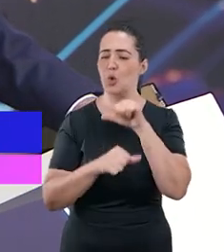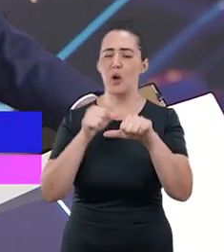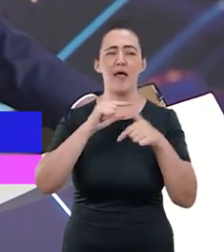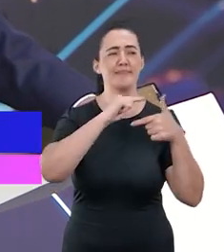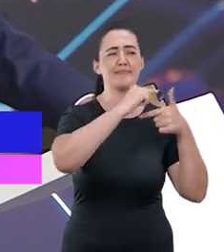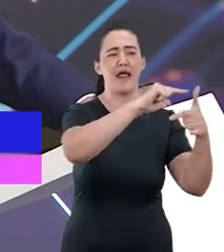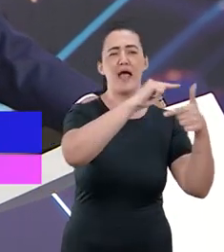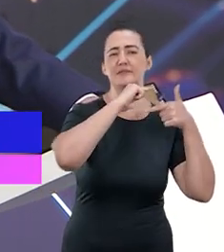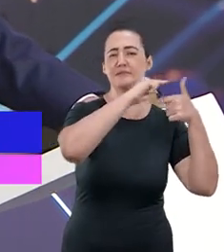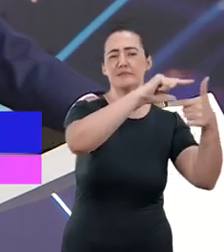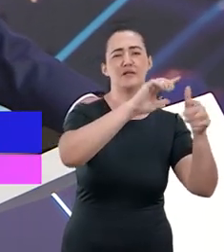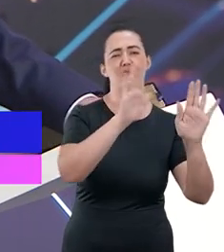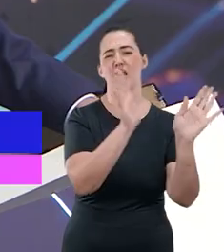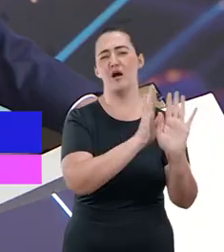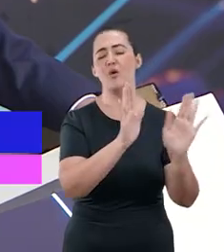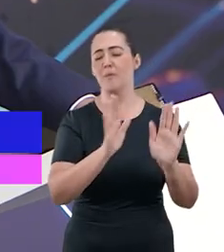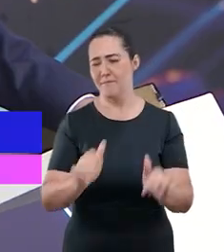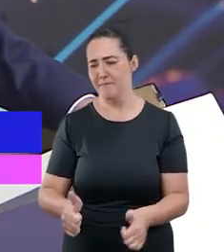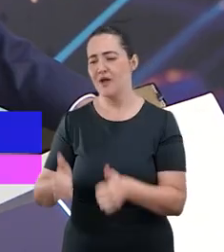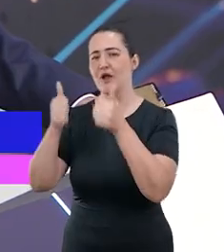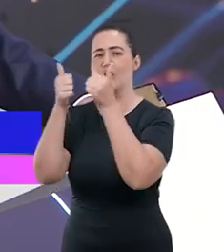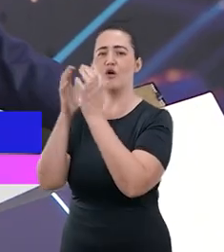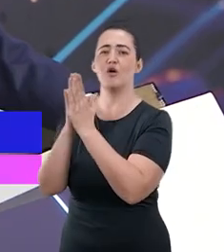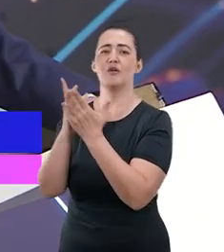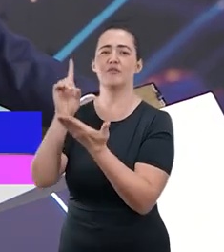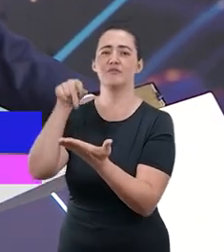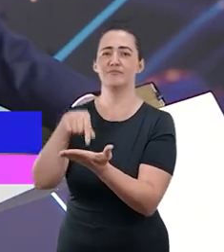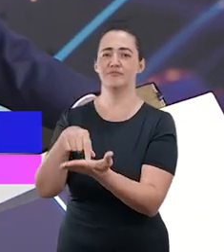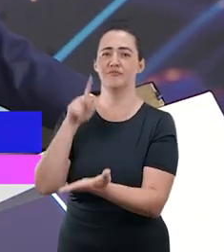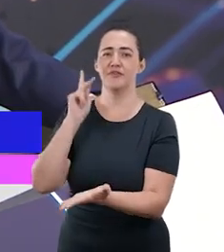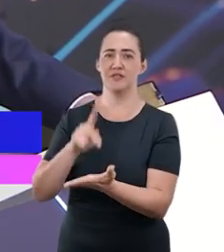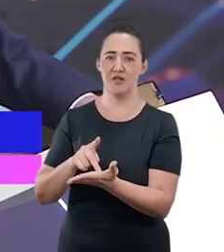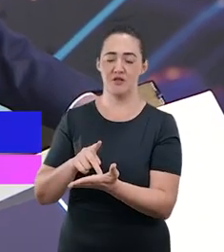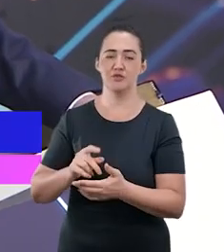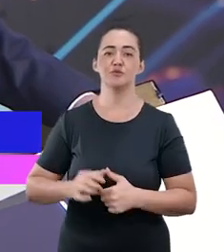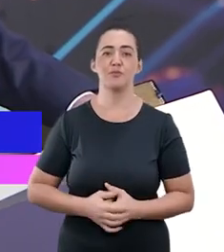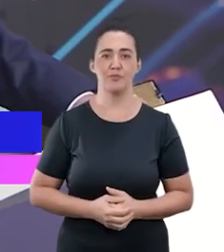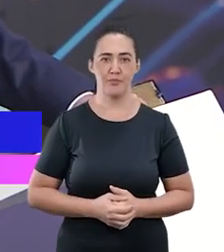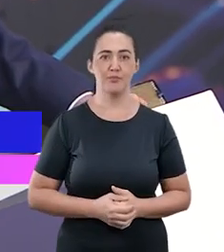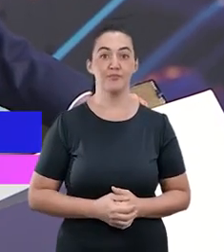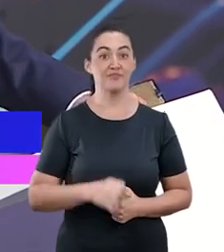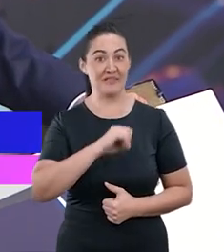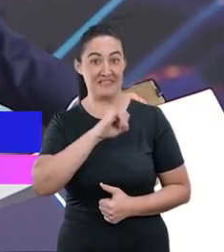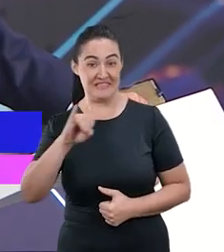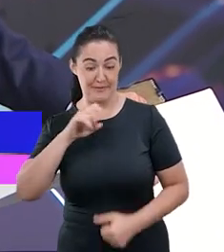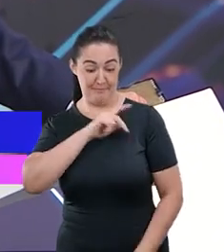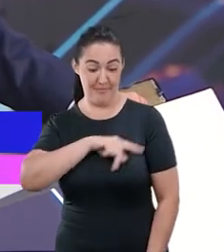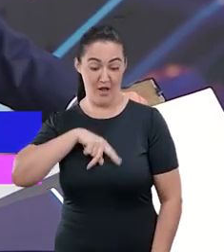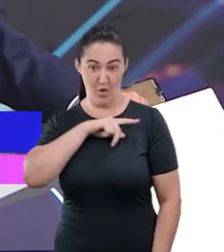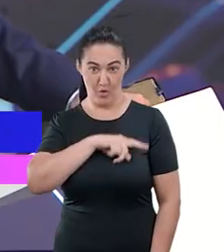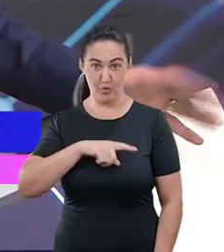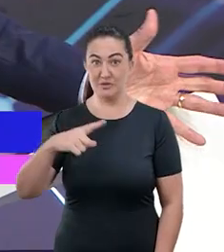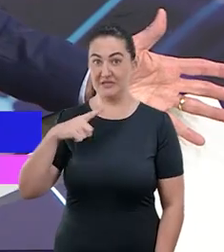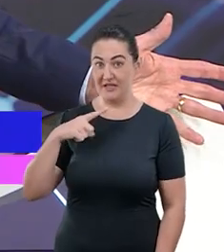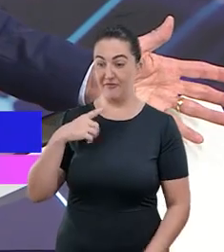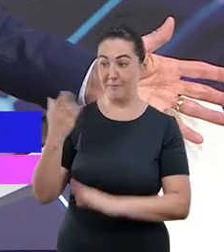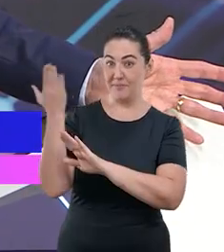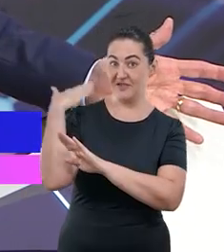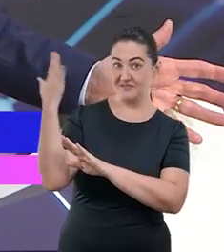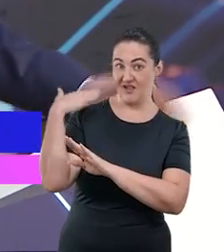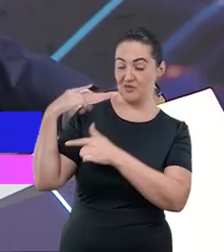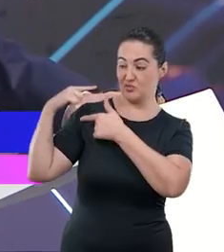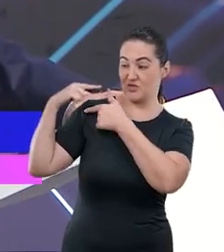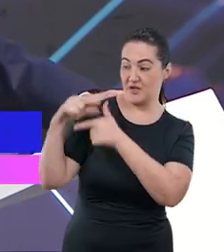com tradições humanas e abraçar agora a verdade do Senhor. Se Paulo, que é Paulo, fez isso, nós